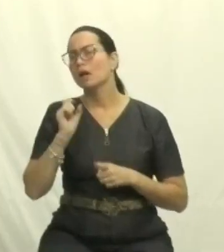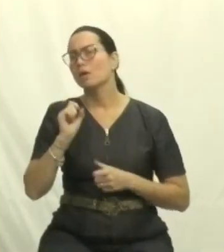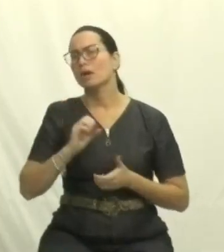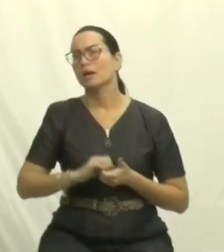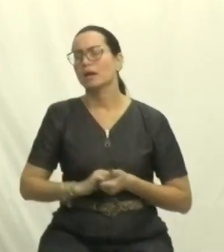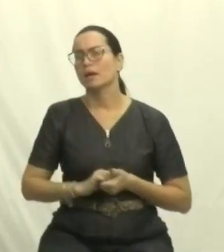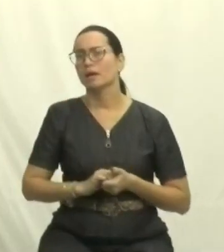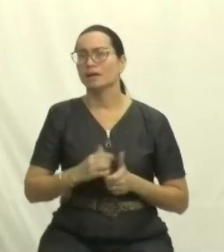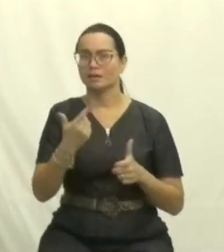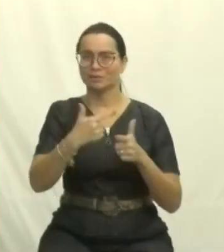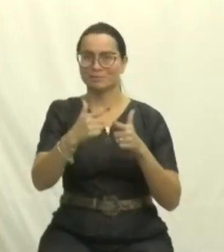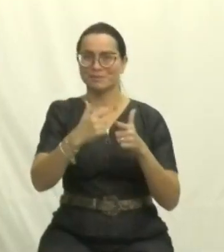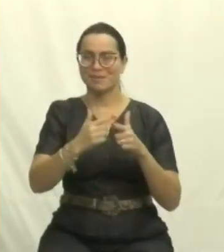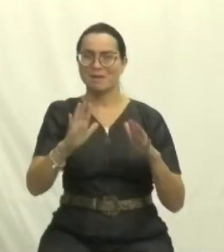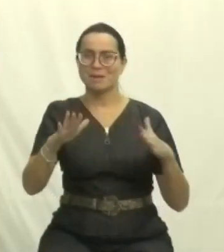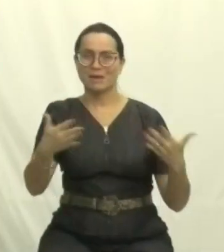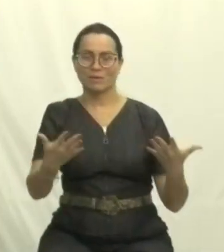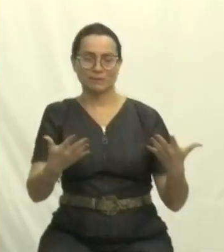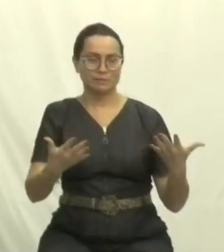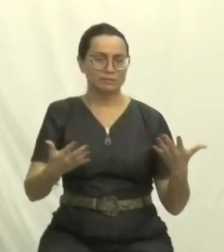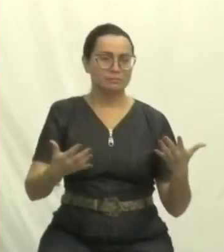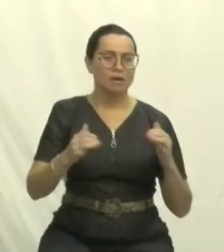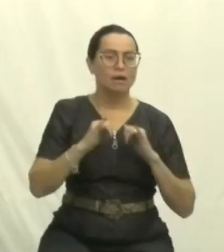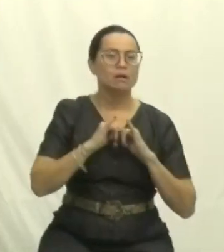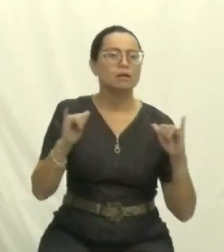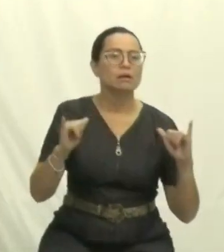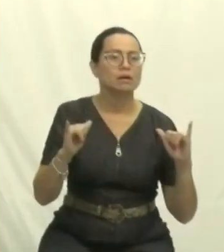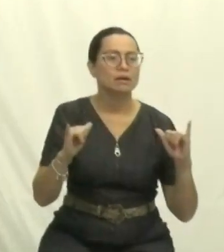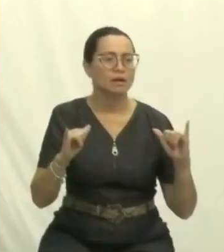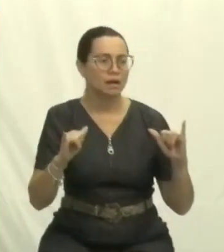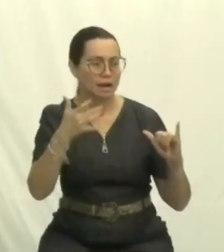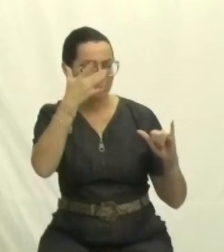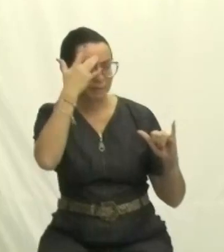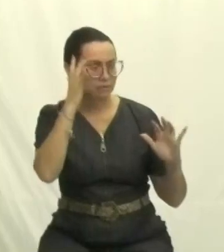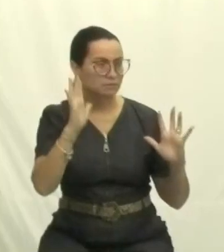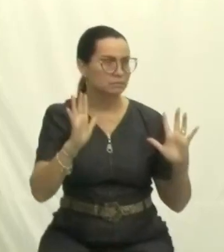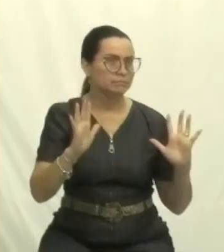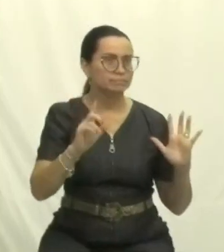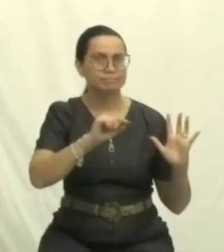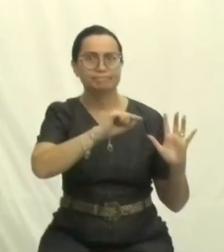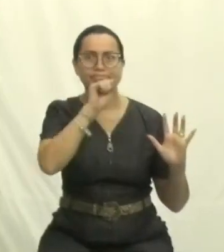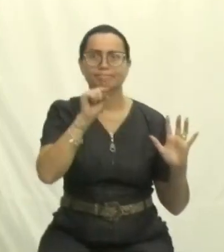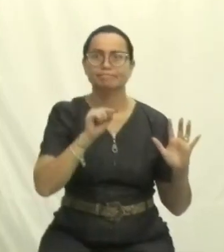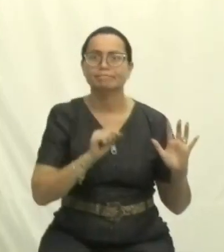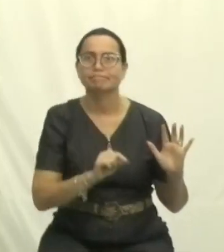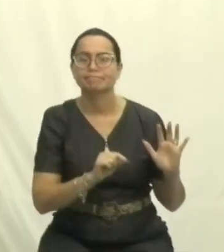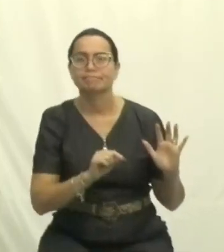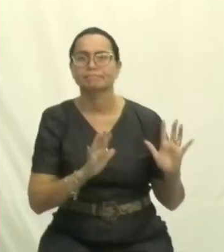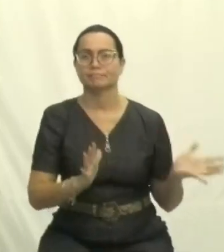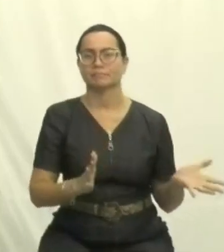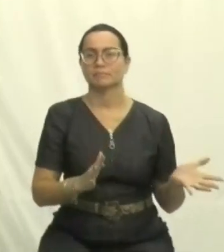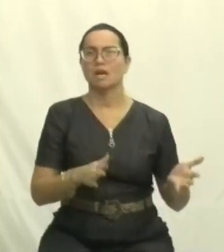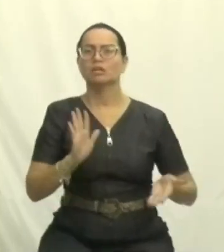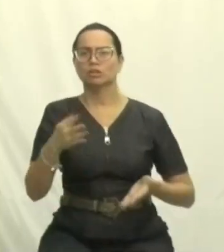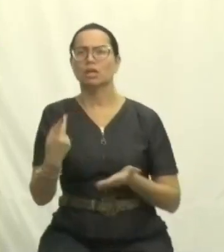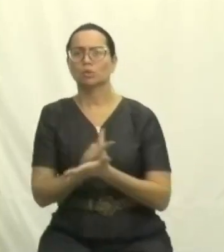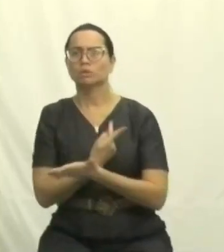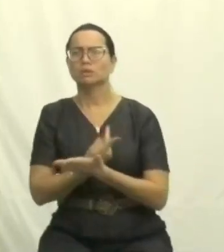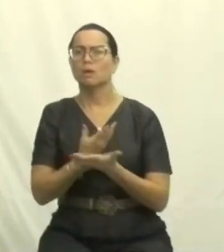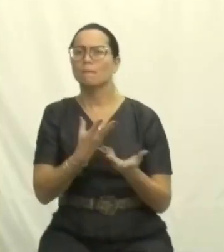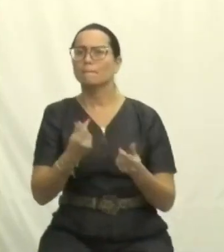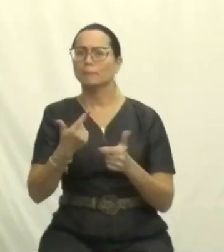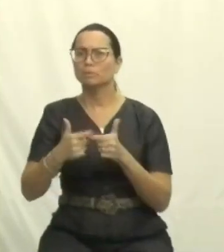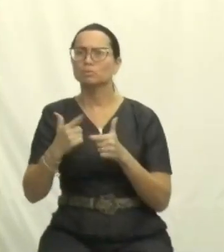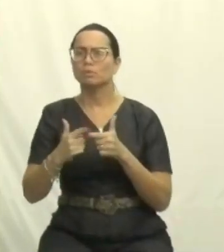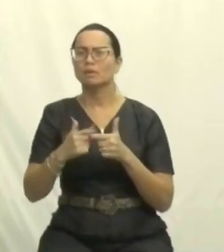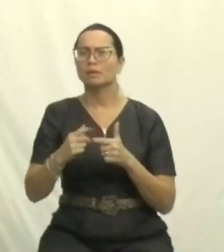é uma situação que, quando é jogada no ar, fica aquele ponto de interrogação, né? A gente já teve várias situações de ser as